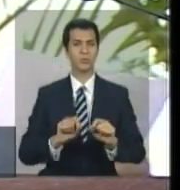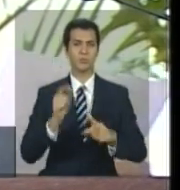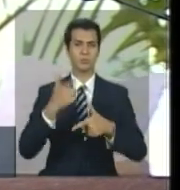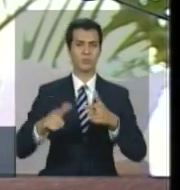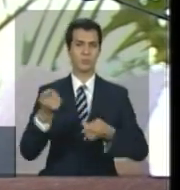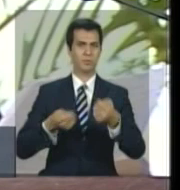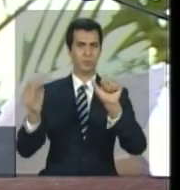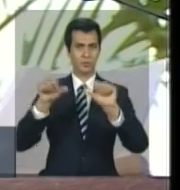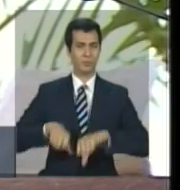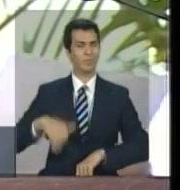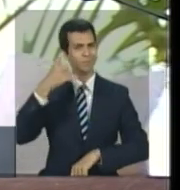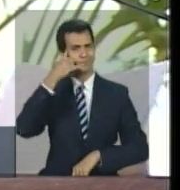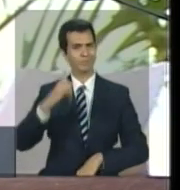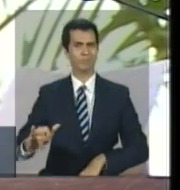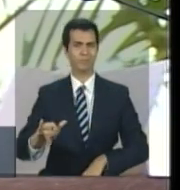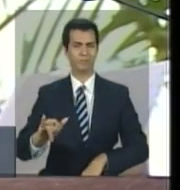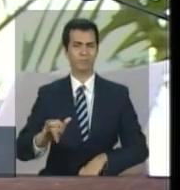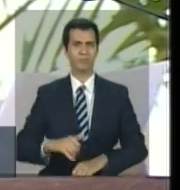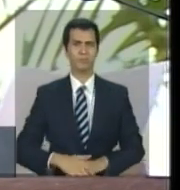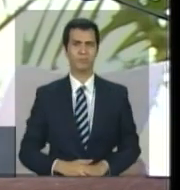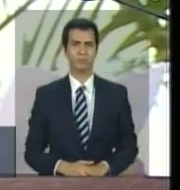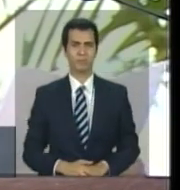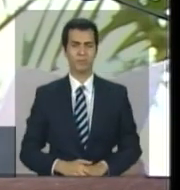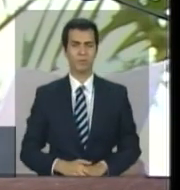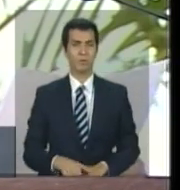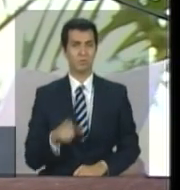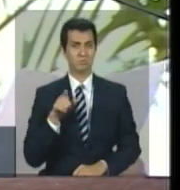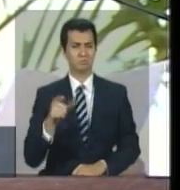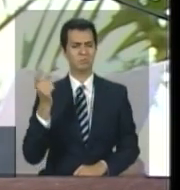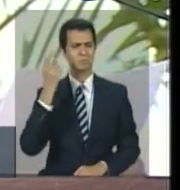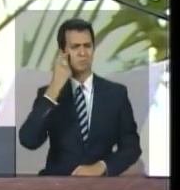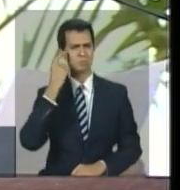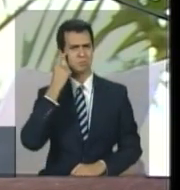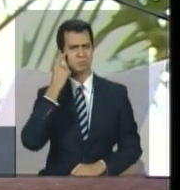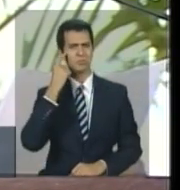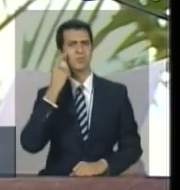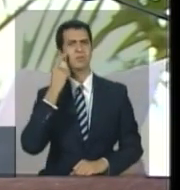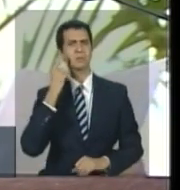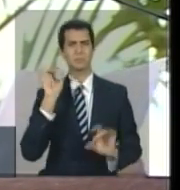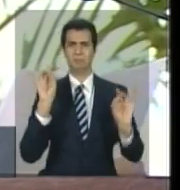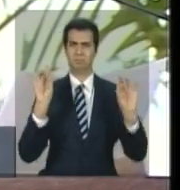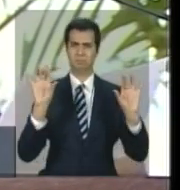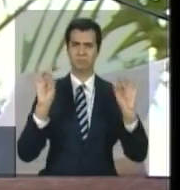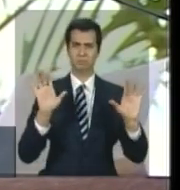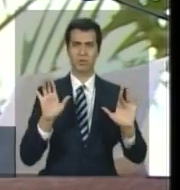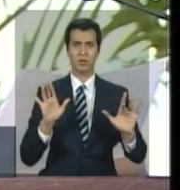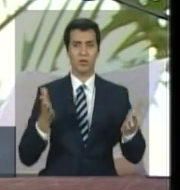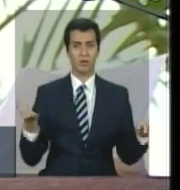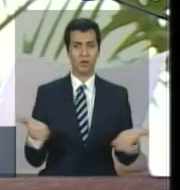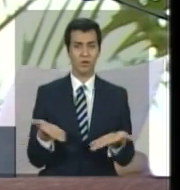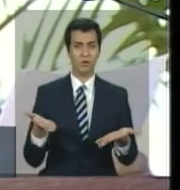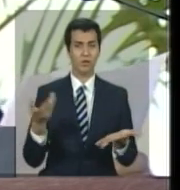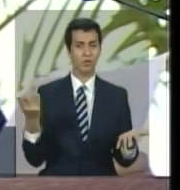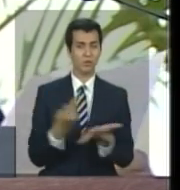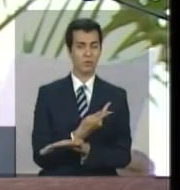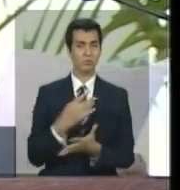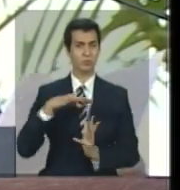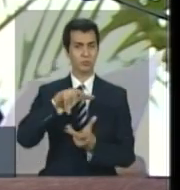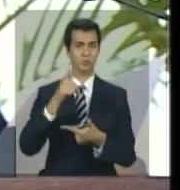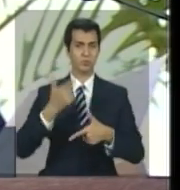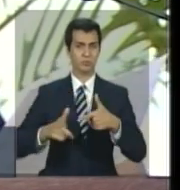derrotados. Este elevado pensamento, no ambiente das atuais incertezas